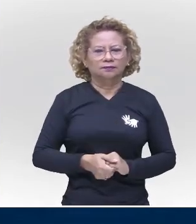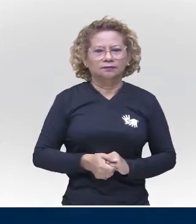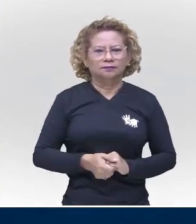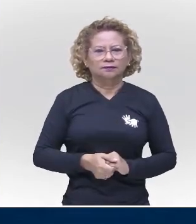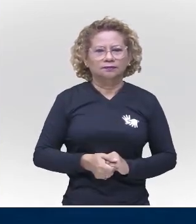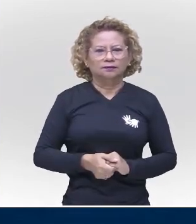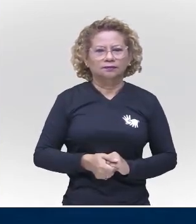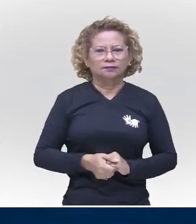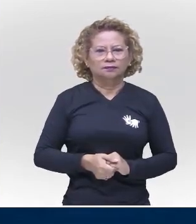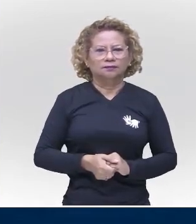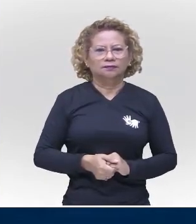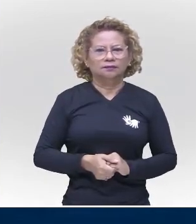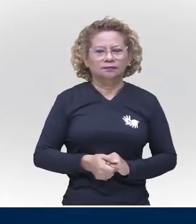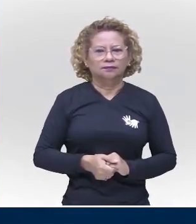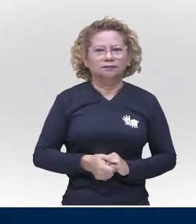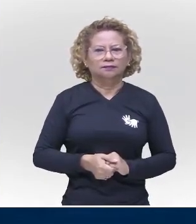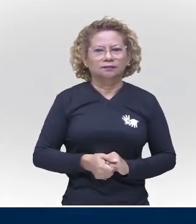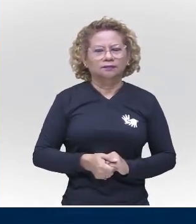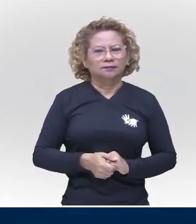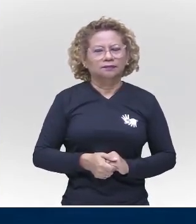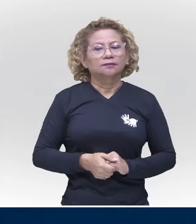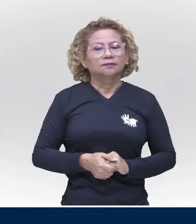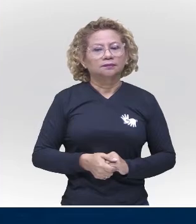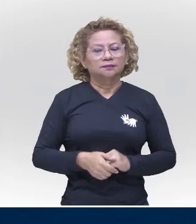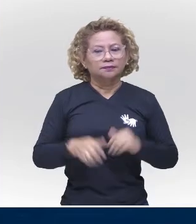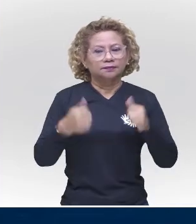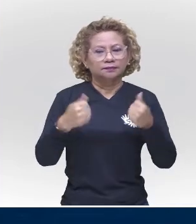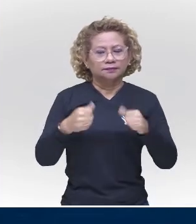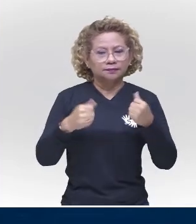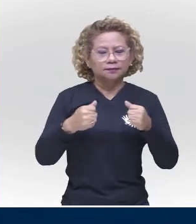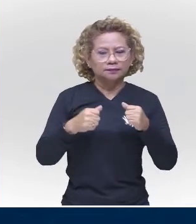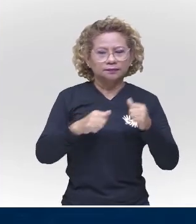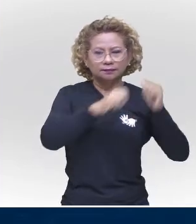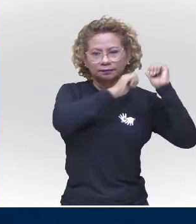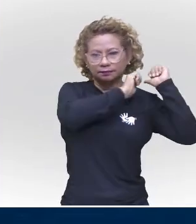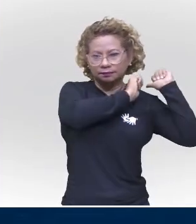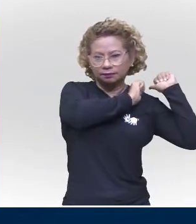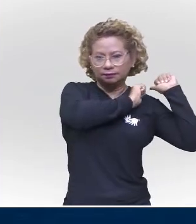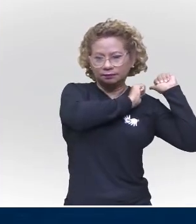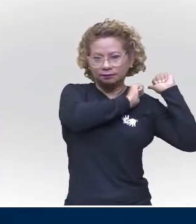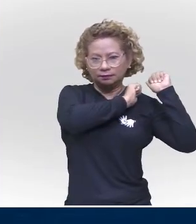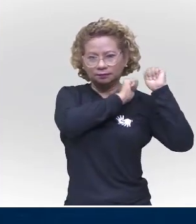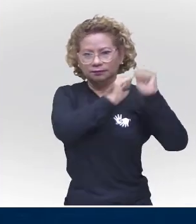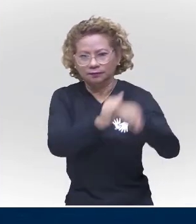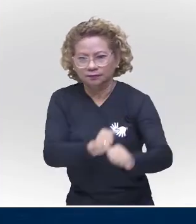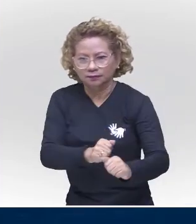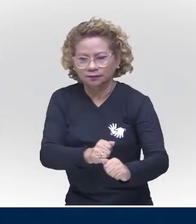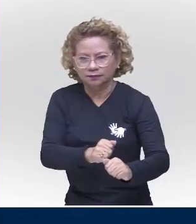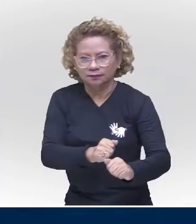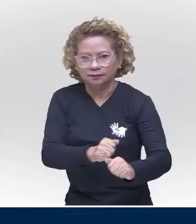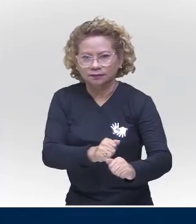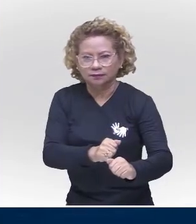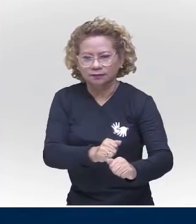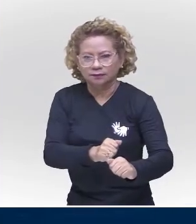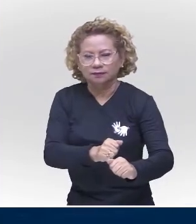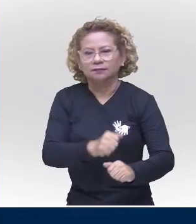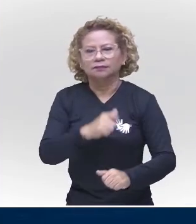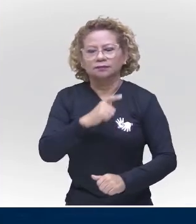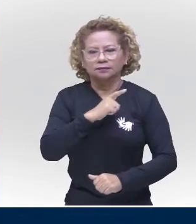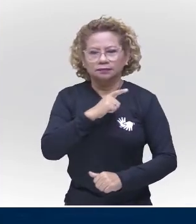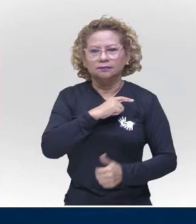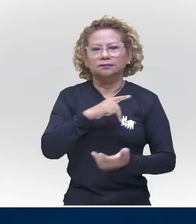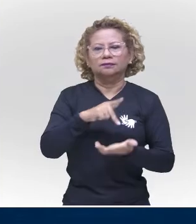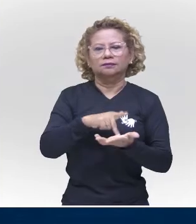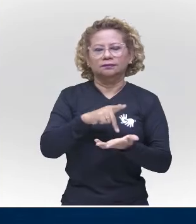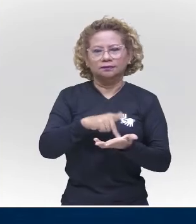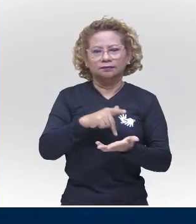com as costas ao chão para fazer um ippon, né? Lembra lá da nossa segunda unidade, onde a gente falou sobre o judô?